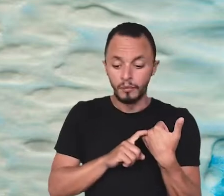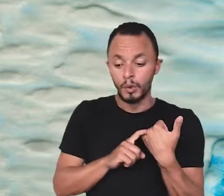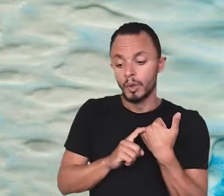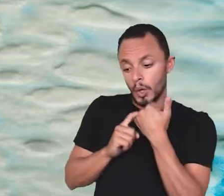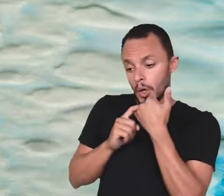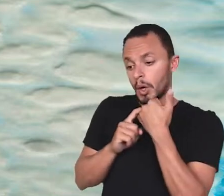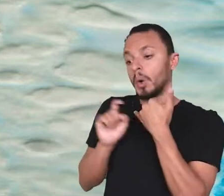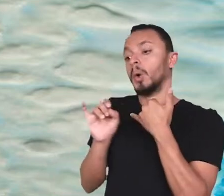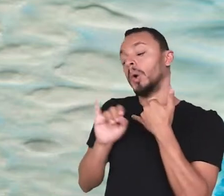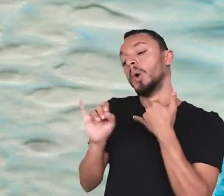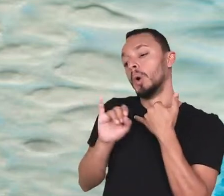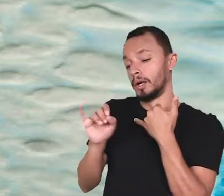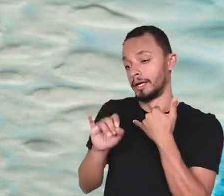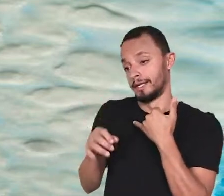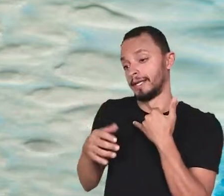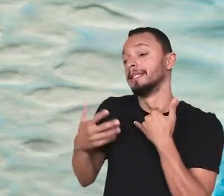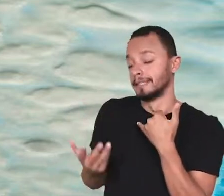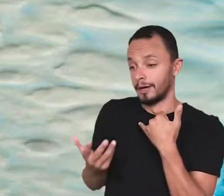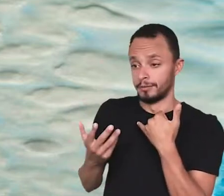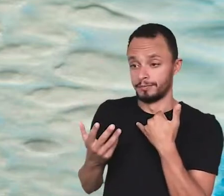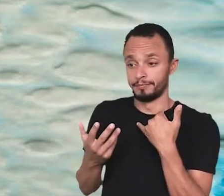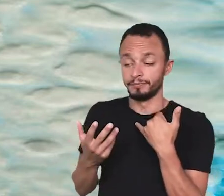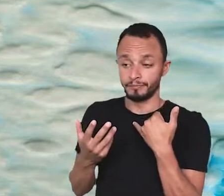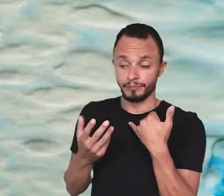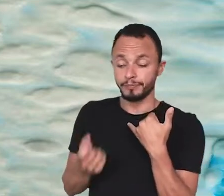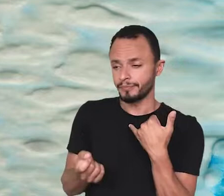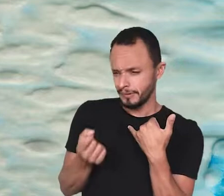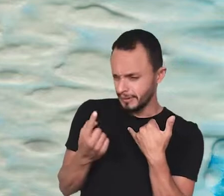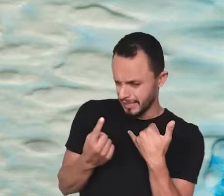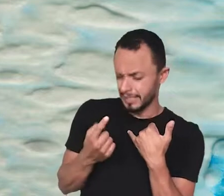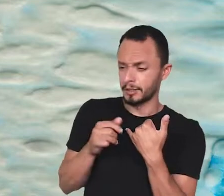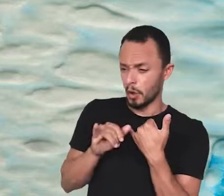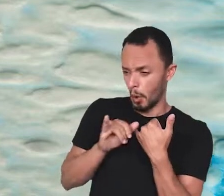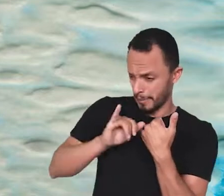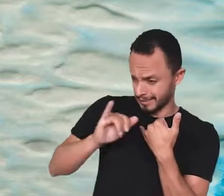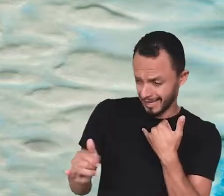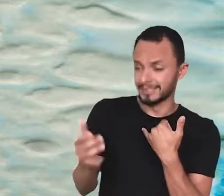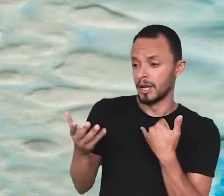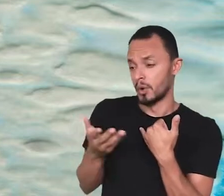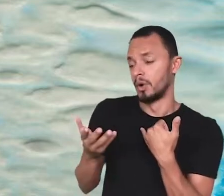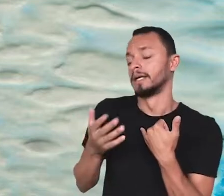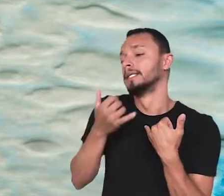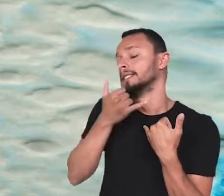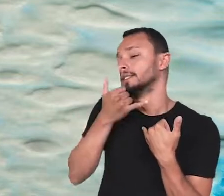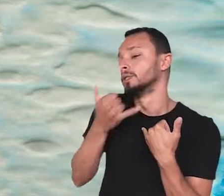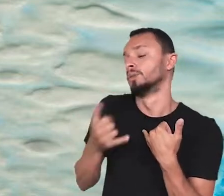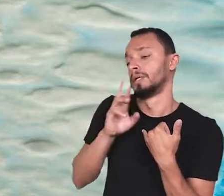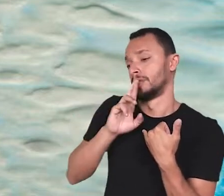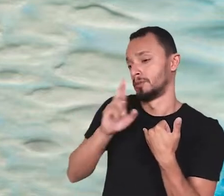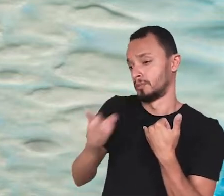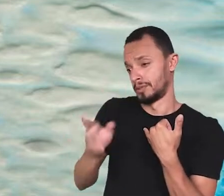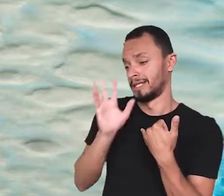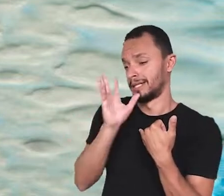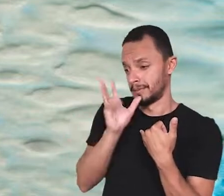Oi. Então, meu bem, você deve estar estranhando essa mensagem do nada. Me desculpa a demora